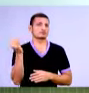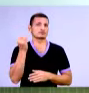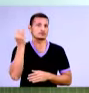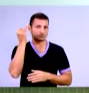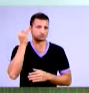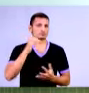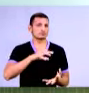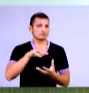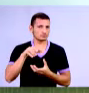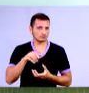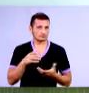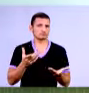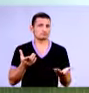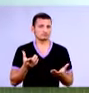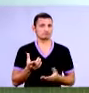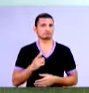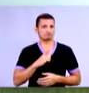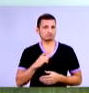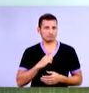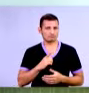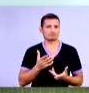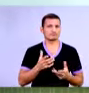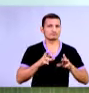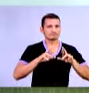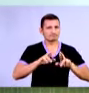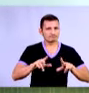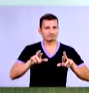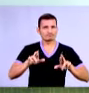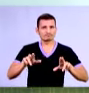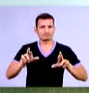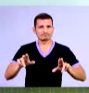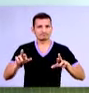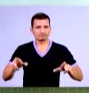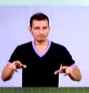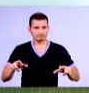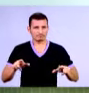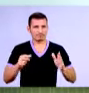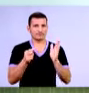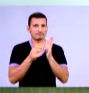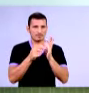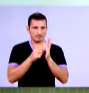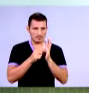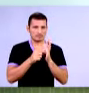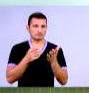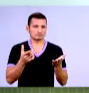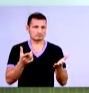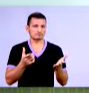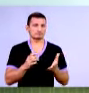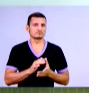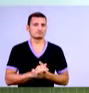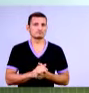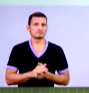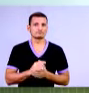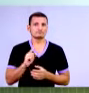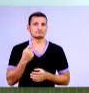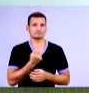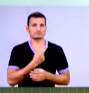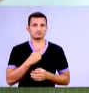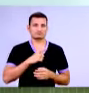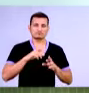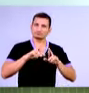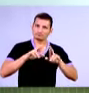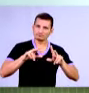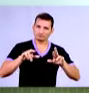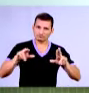mundo onde nós temos uma série de ferramentas à nossa disposição. Nós temos uma diversidade